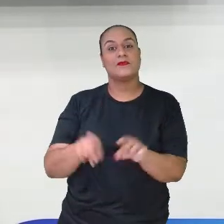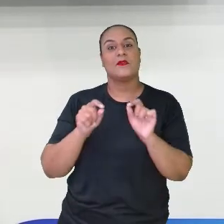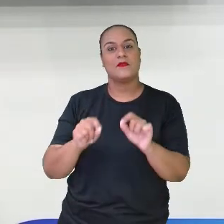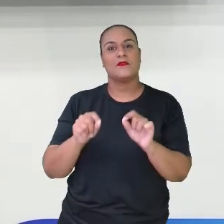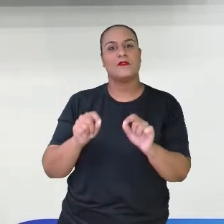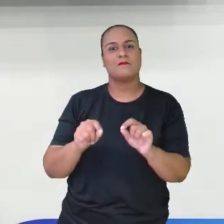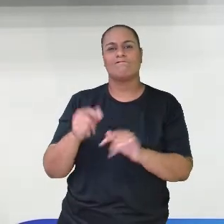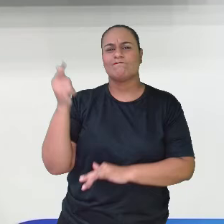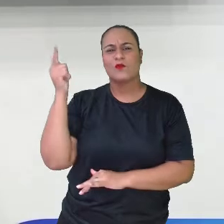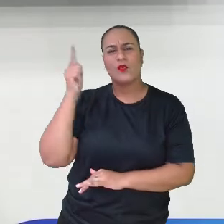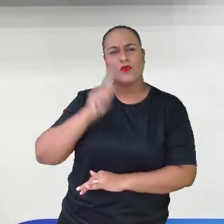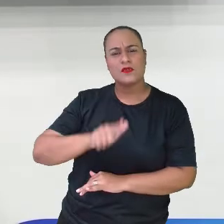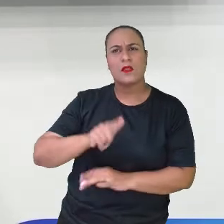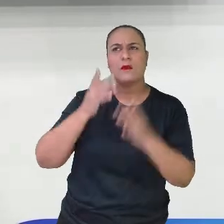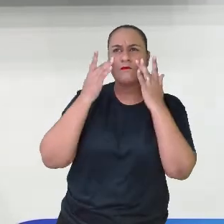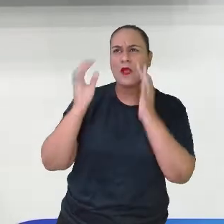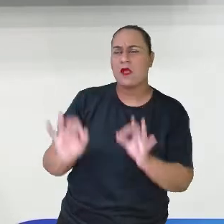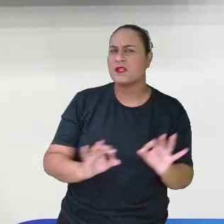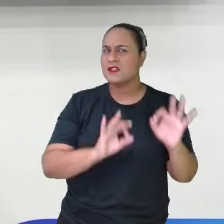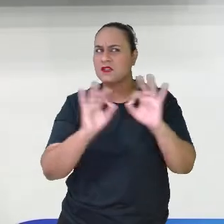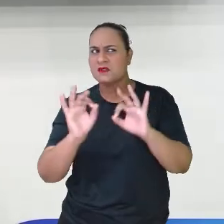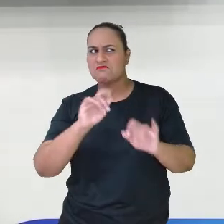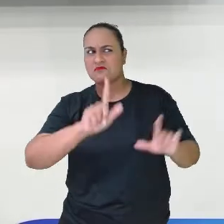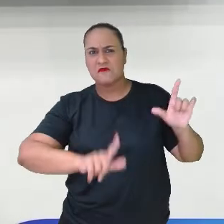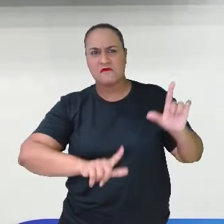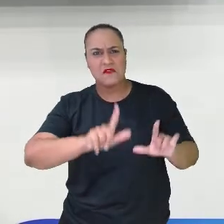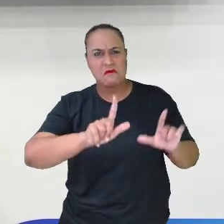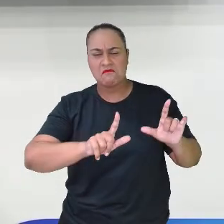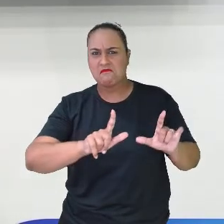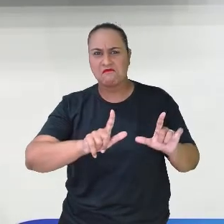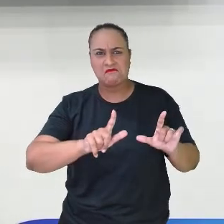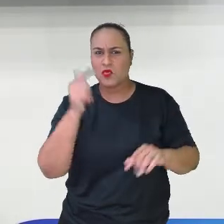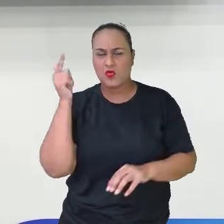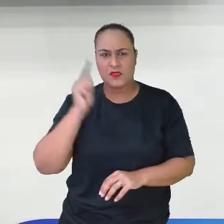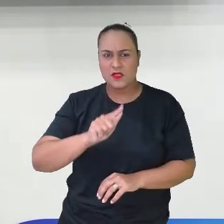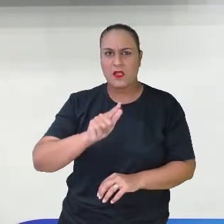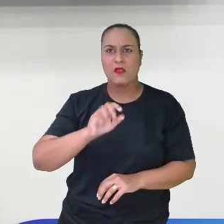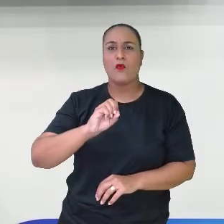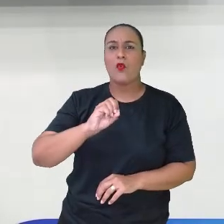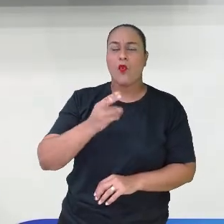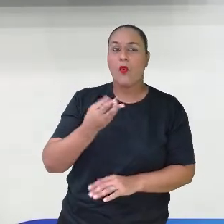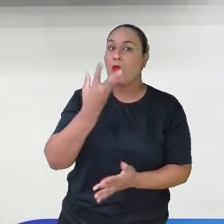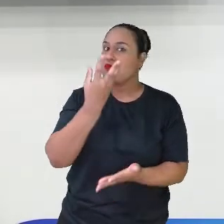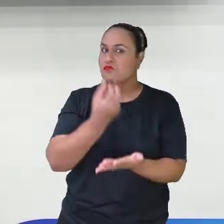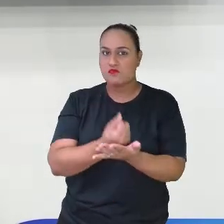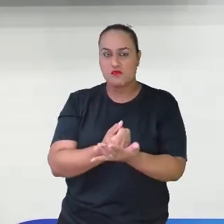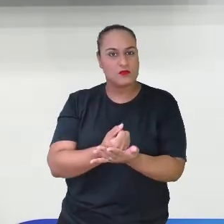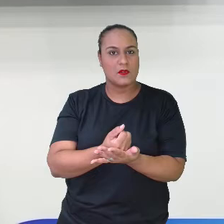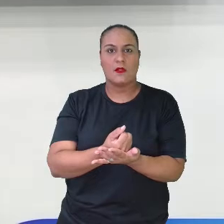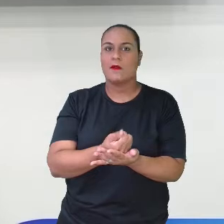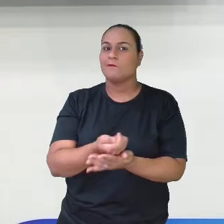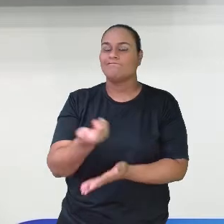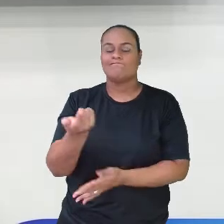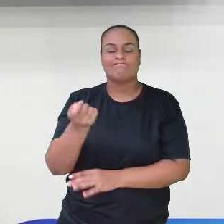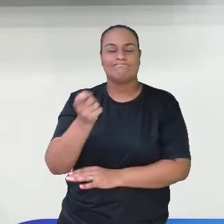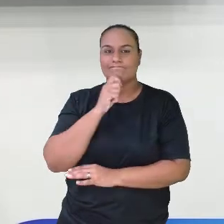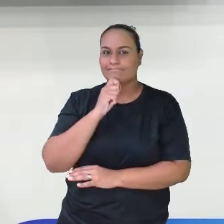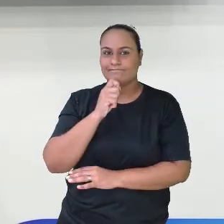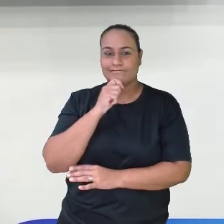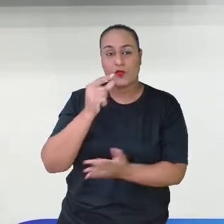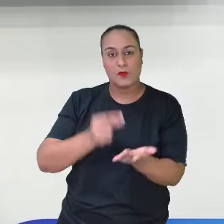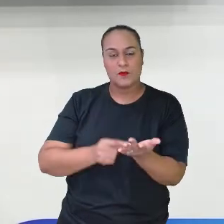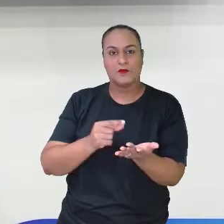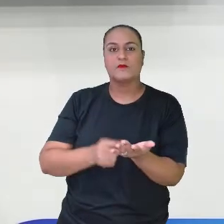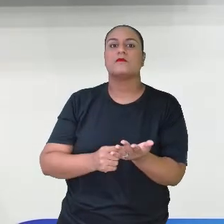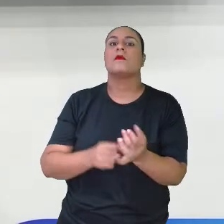não consegue assistir nem pela TV, não baixou ainda, não conseguiu por algum motivo baixar o aplicativo, você pode